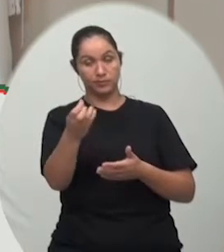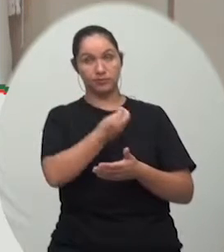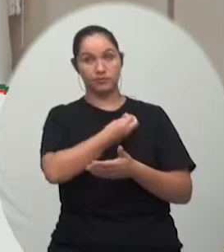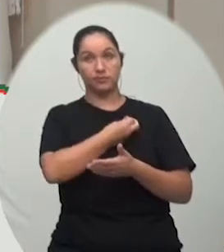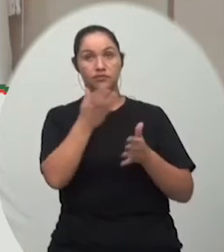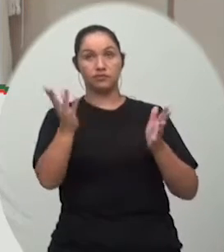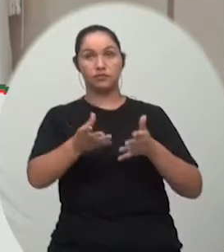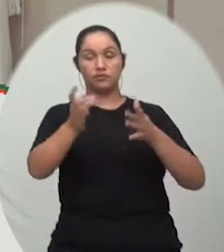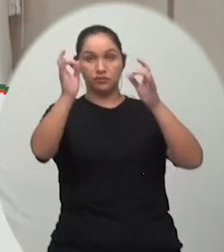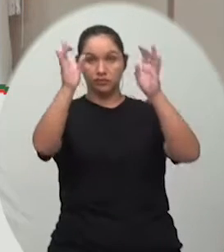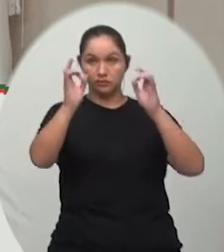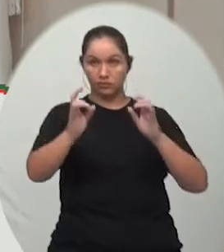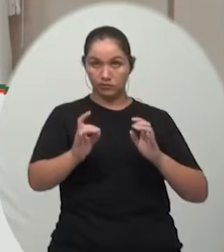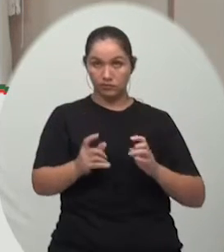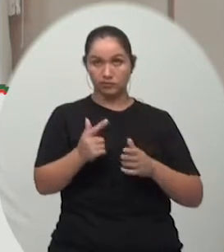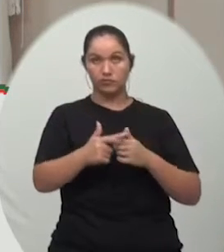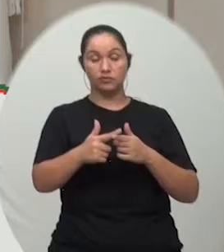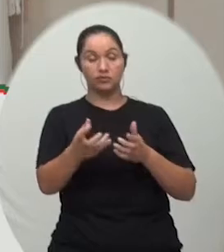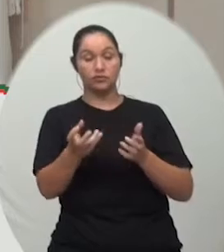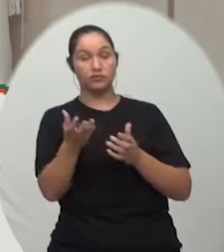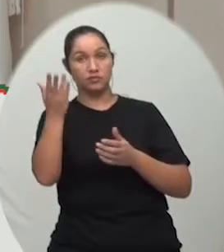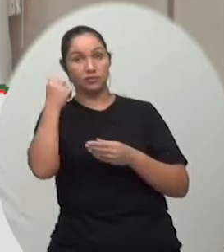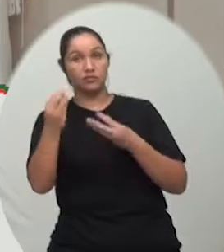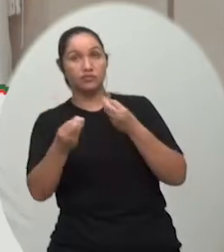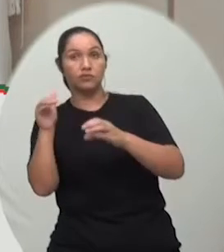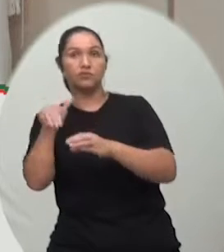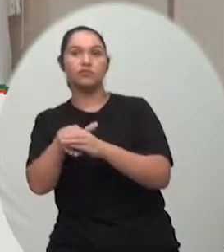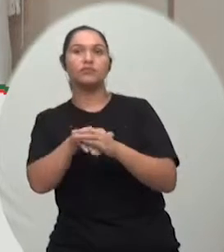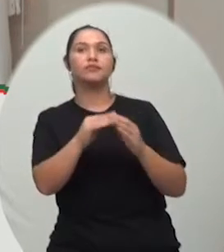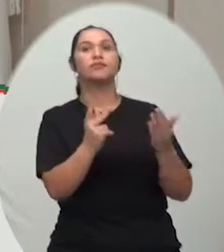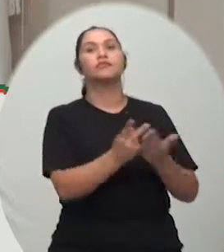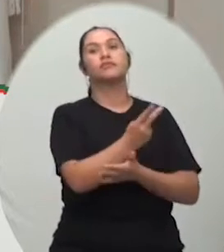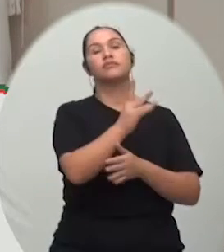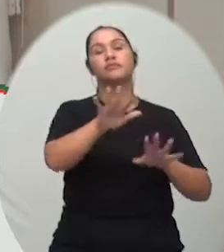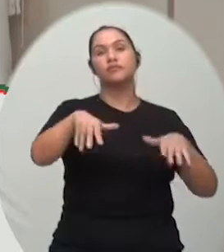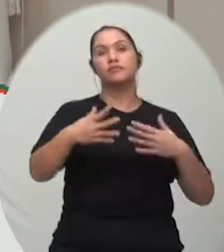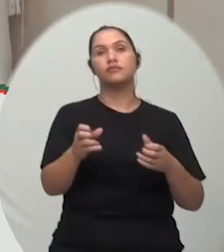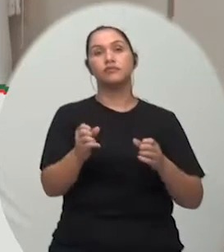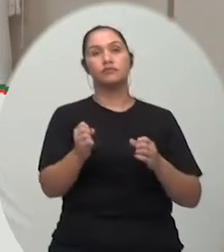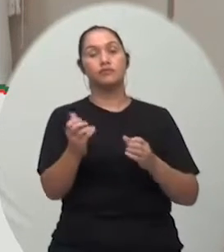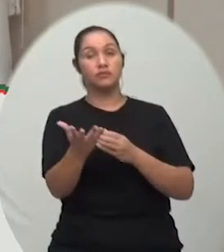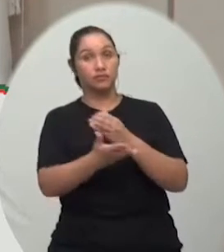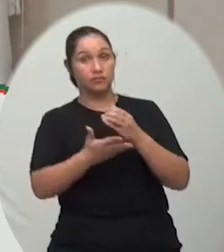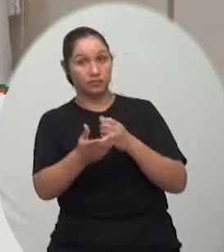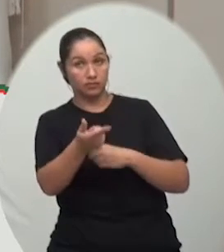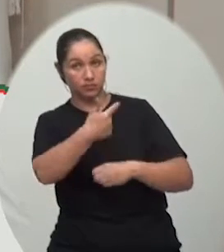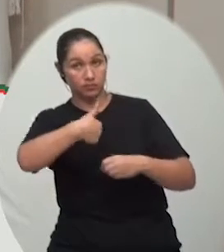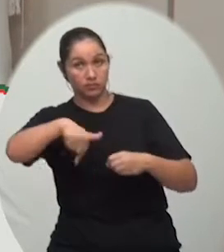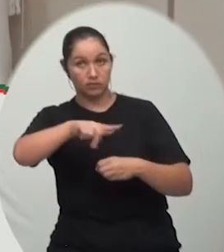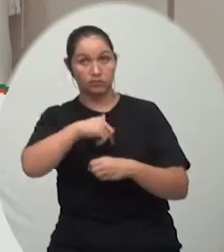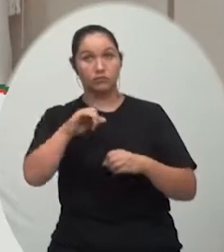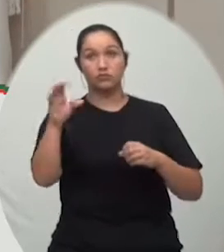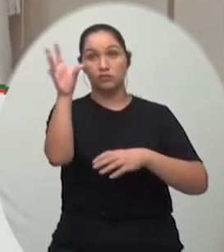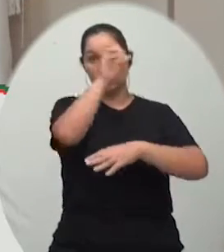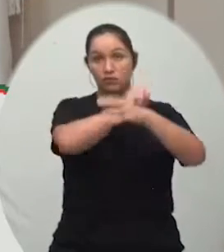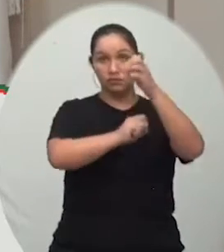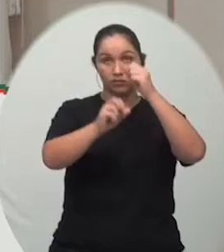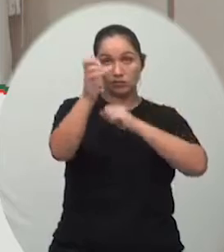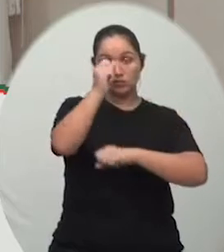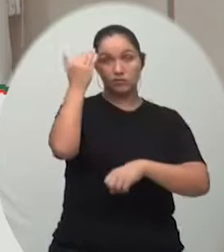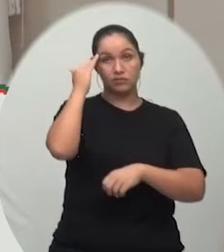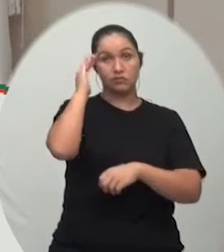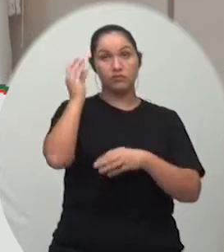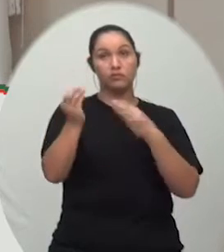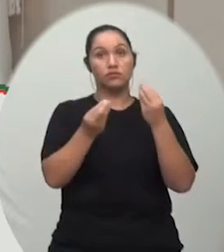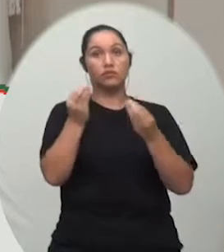veio especialmente para acompanhar essa votação. Né? Então, é fundamental a gente saber o quanto esse projeto de